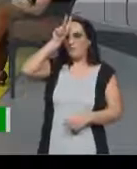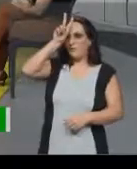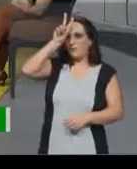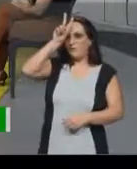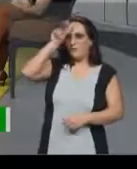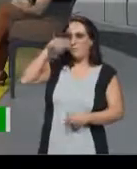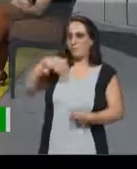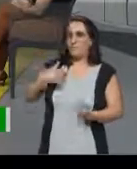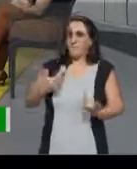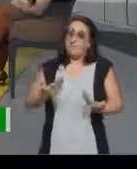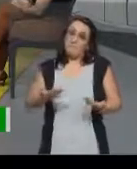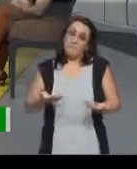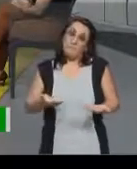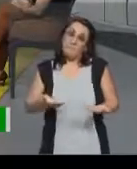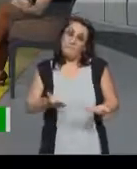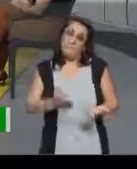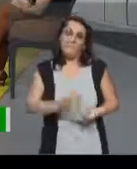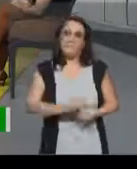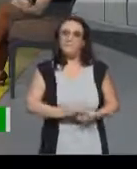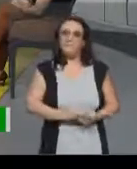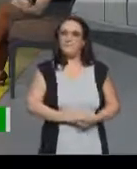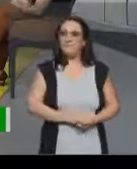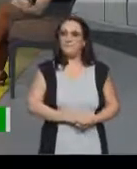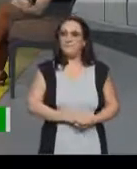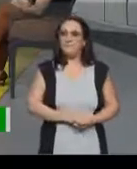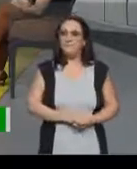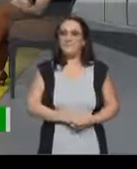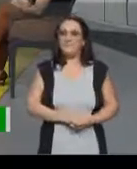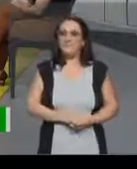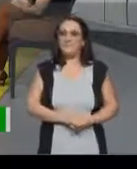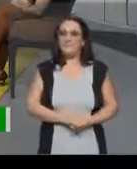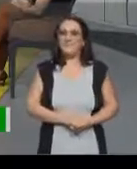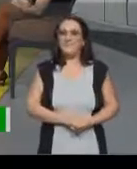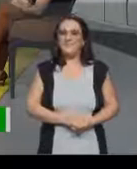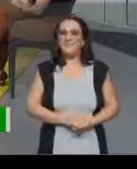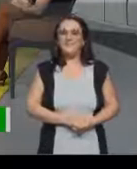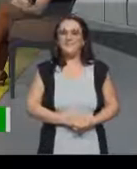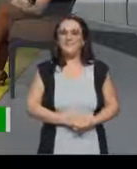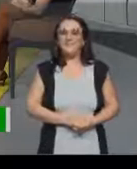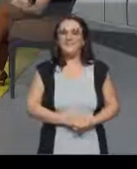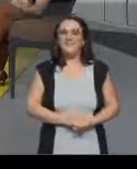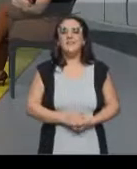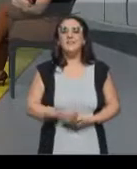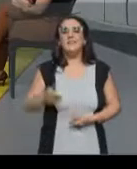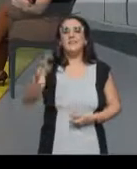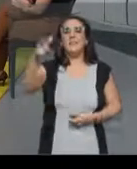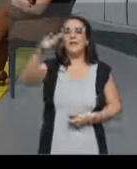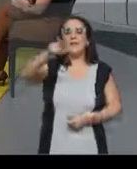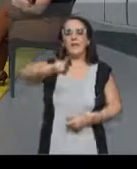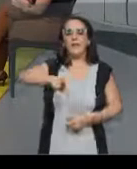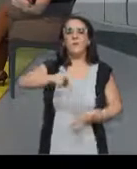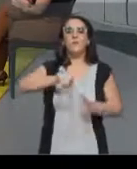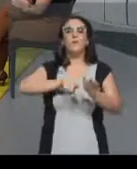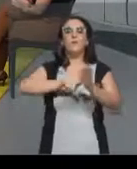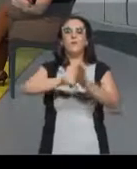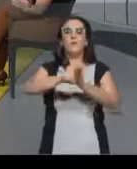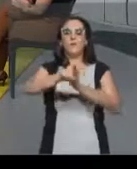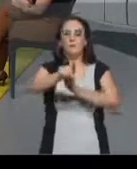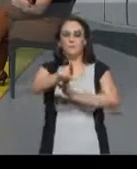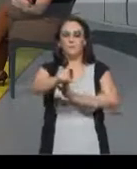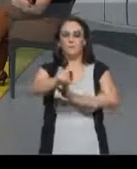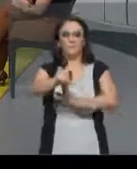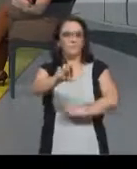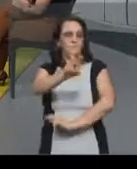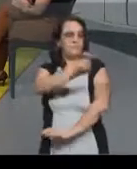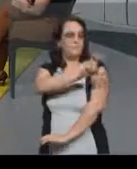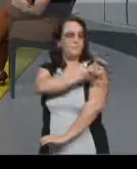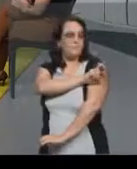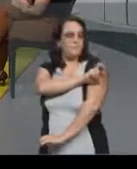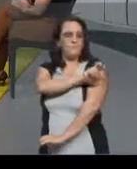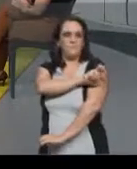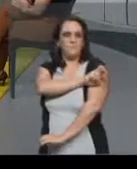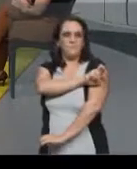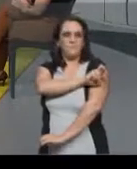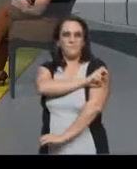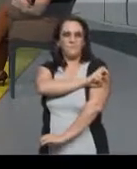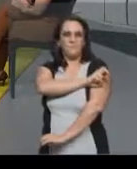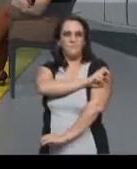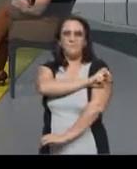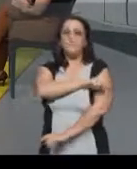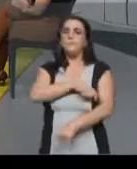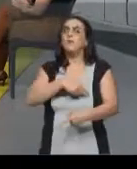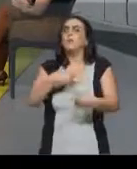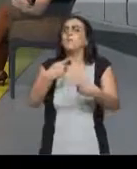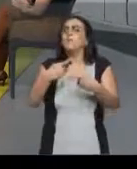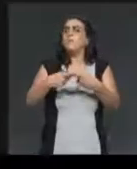Ok, tá bem. Vamos para a próxima. Nossa próxima pergunta é do 5º ano. Professora Ludmila, por